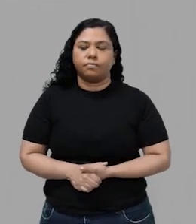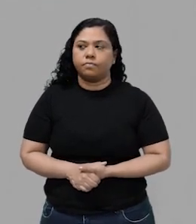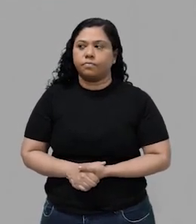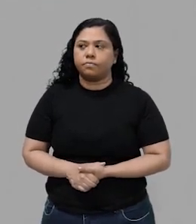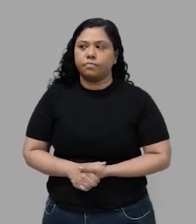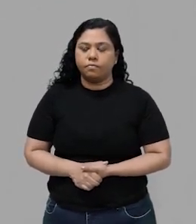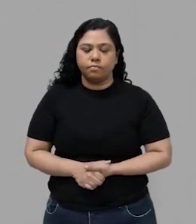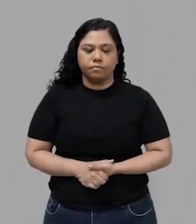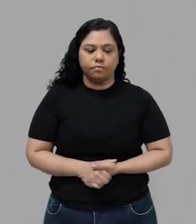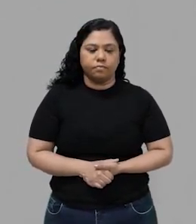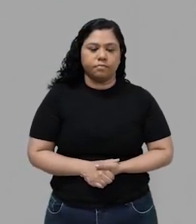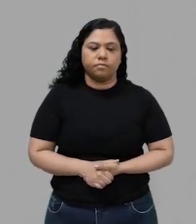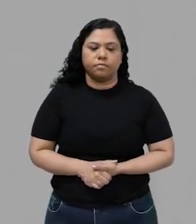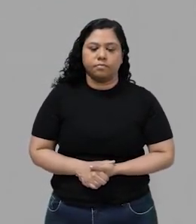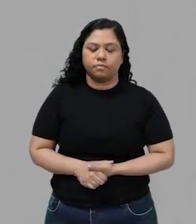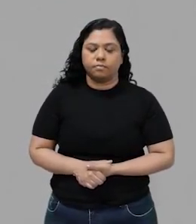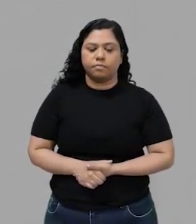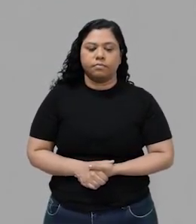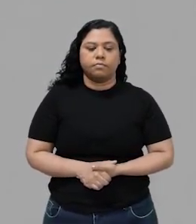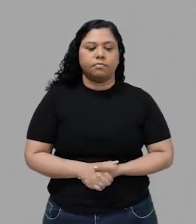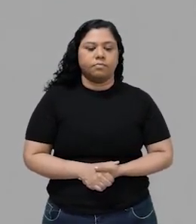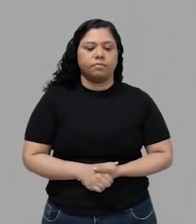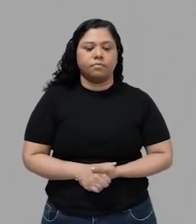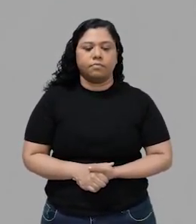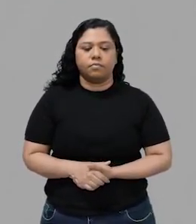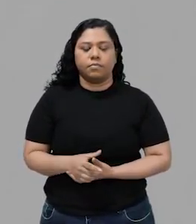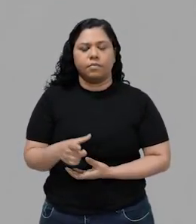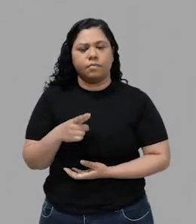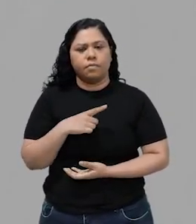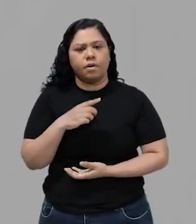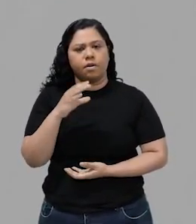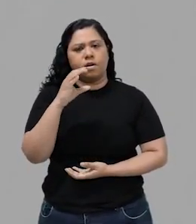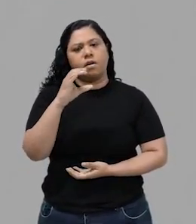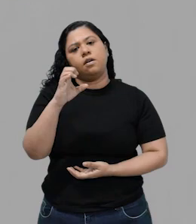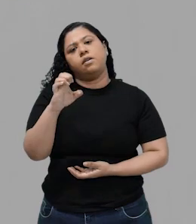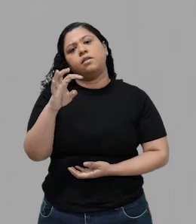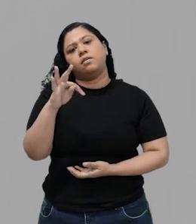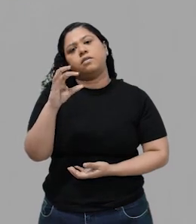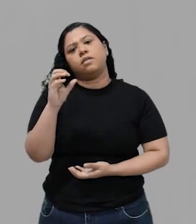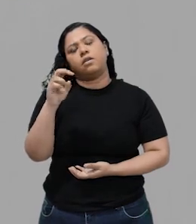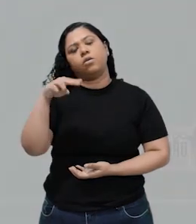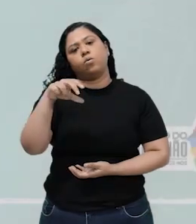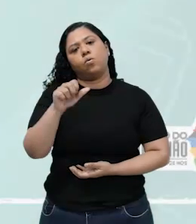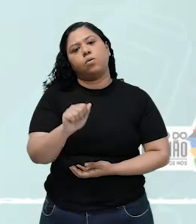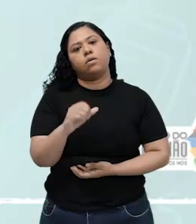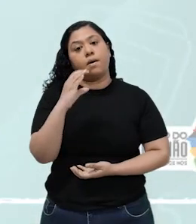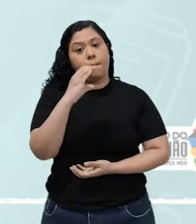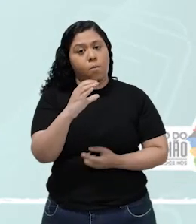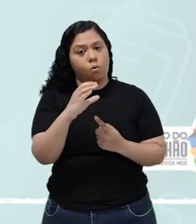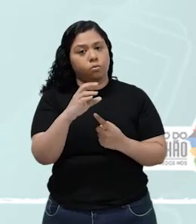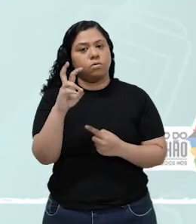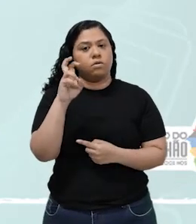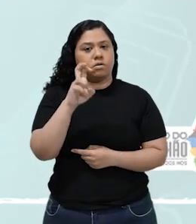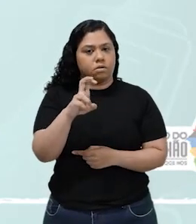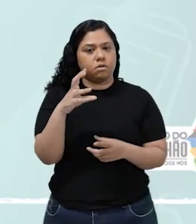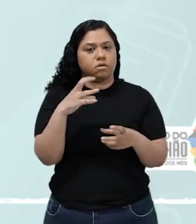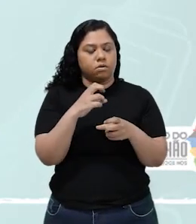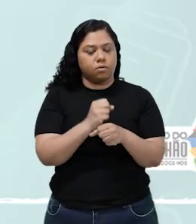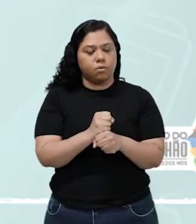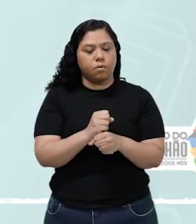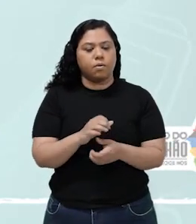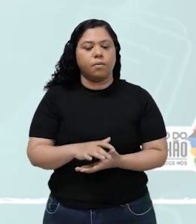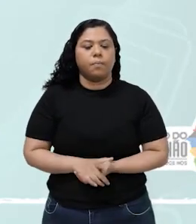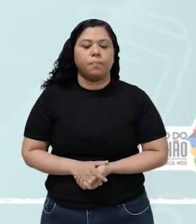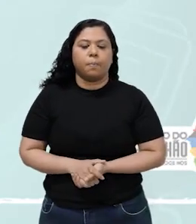turma. Eu tenho aqui uma cetona de 5 carbonos, eu numerei a cadeia, a numeração ela começa pela